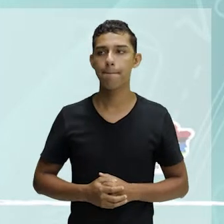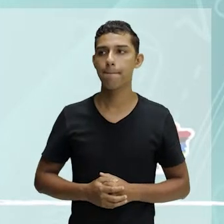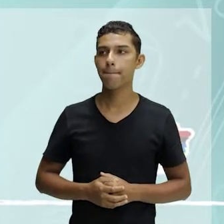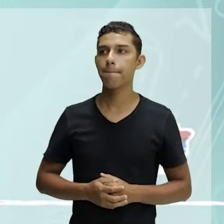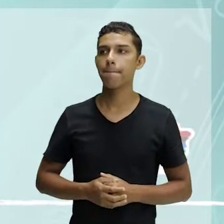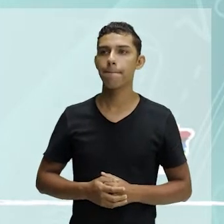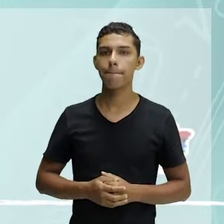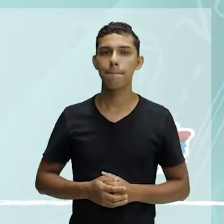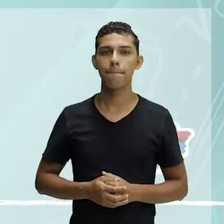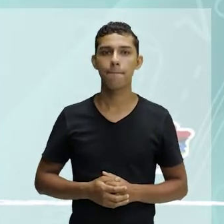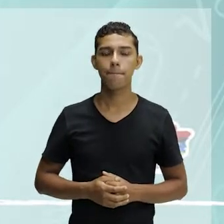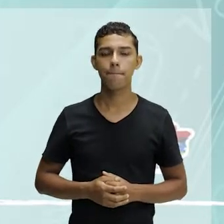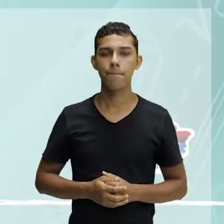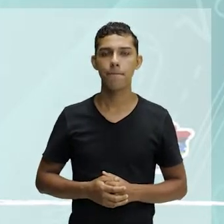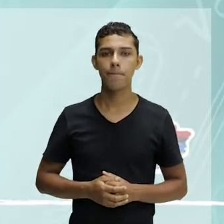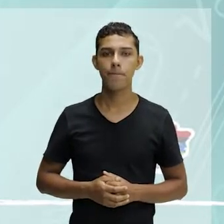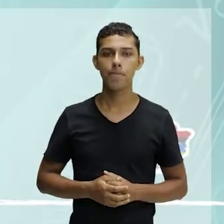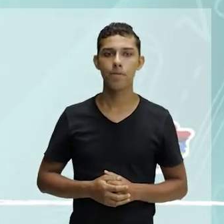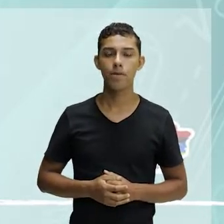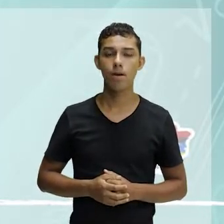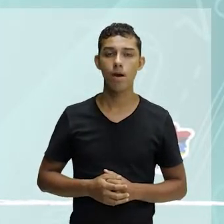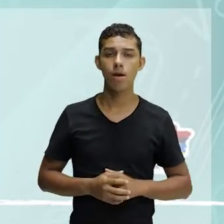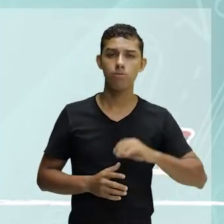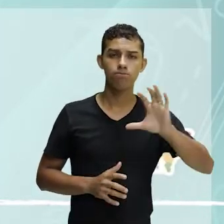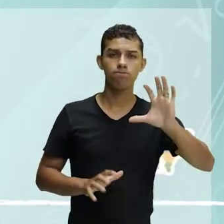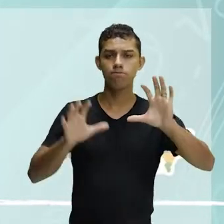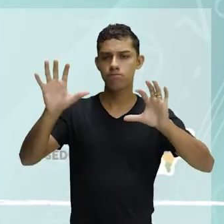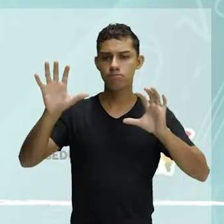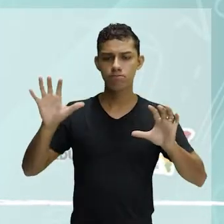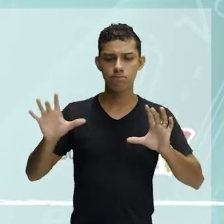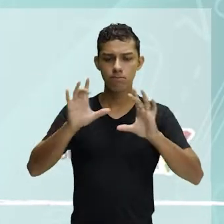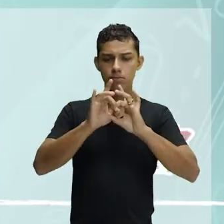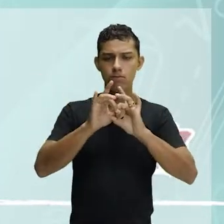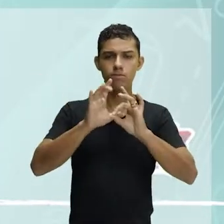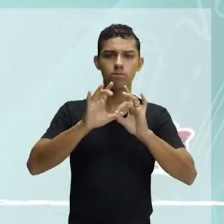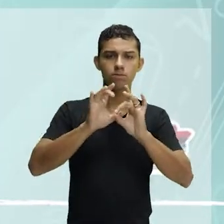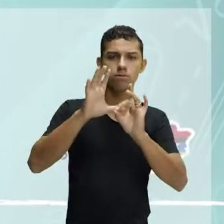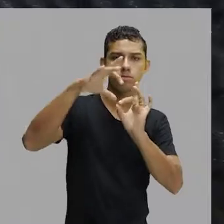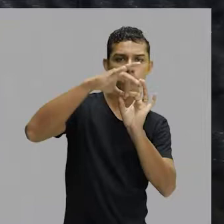Bom, e se eu tiver ramificações, né? Ou seja,